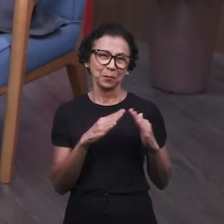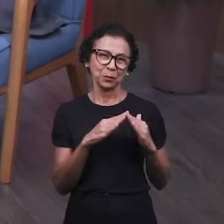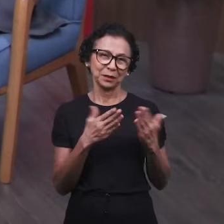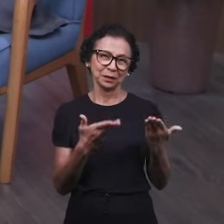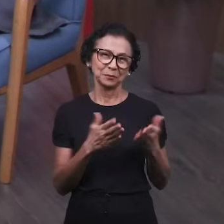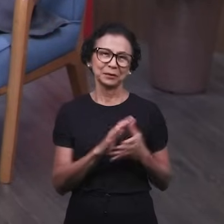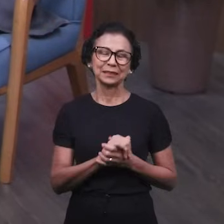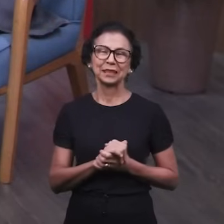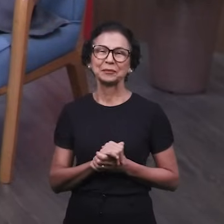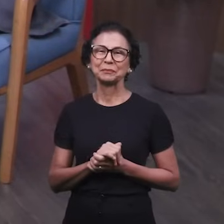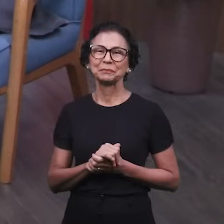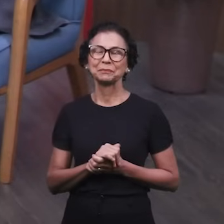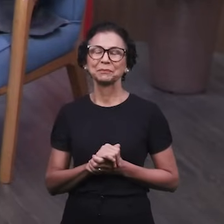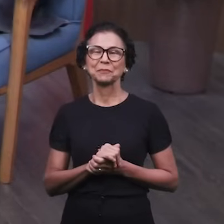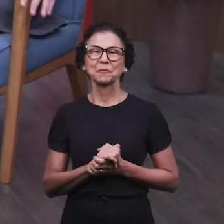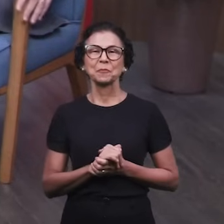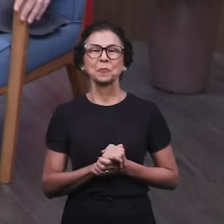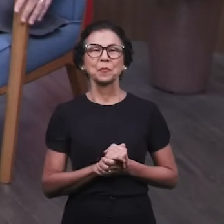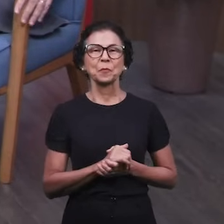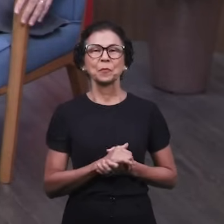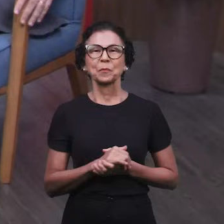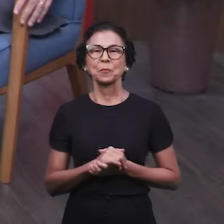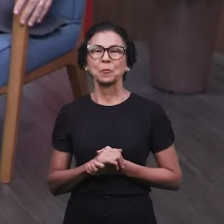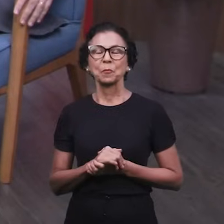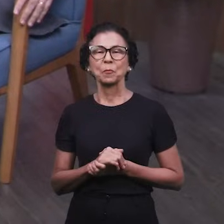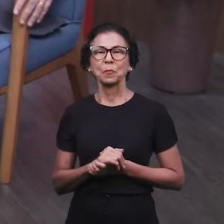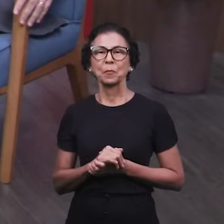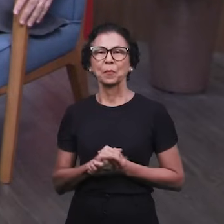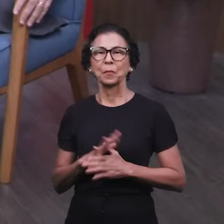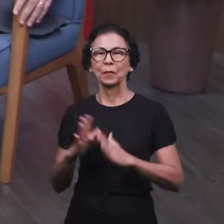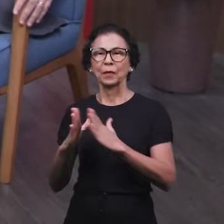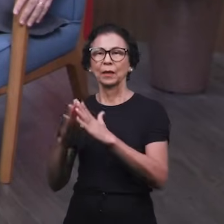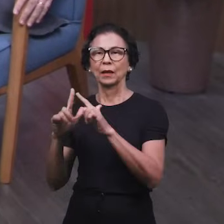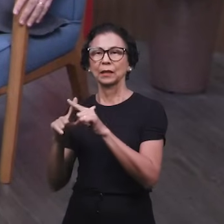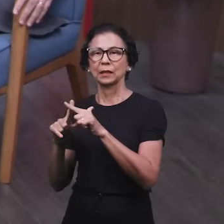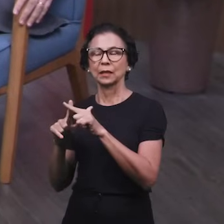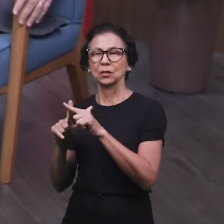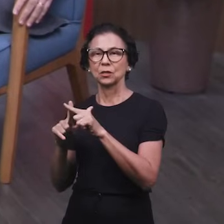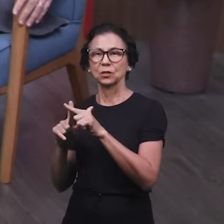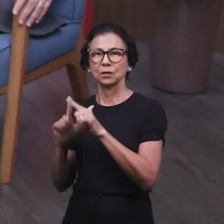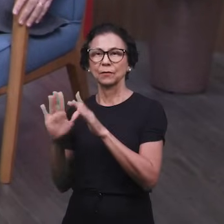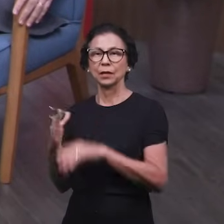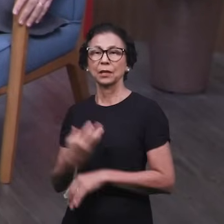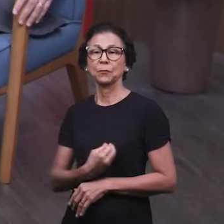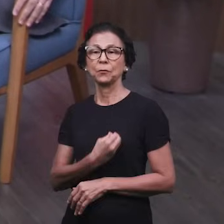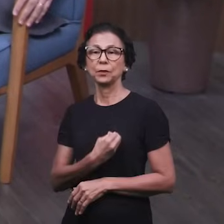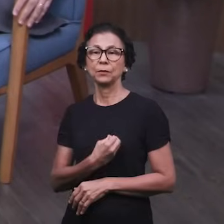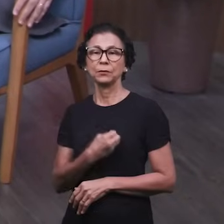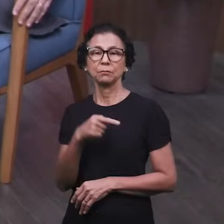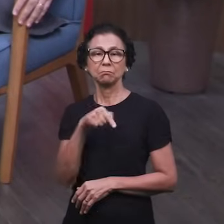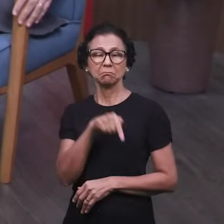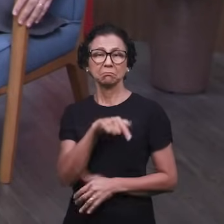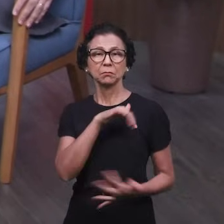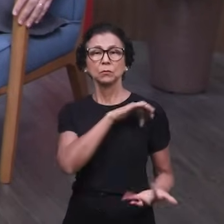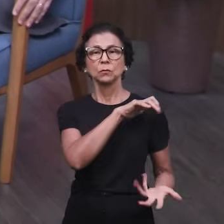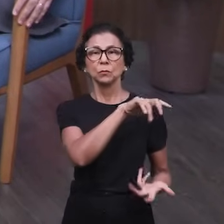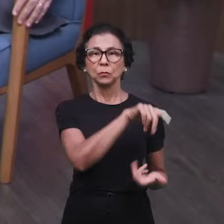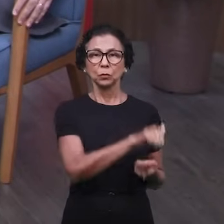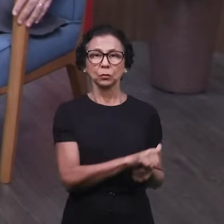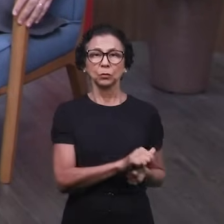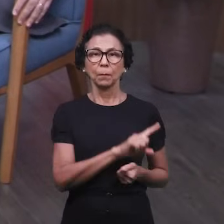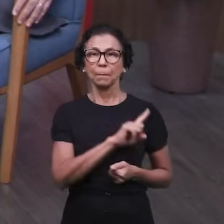Porque a igreja, ela está no mundo, mas a ele não pertence. Amém. O